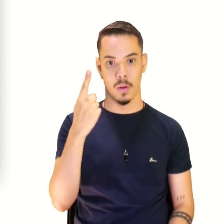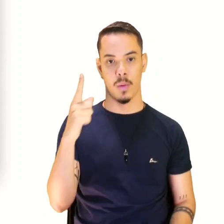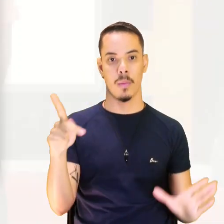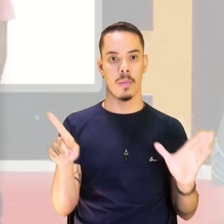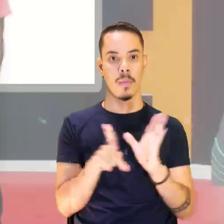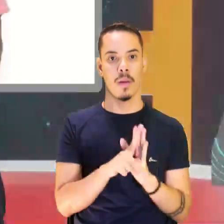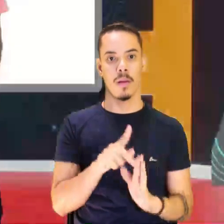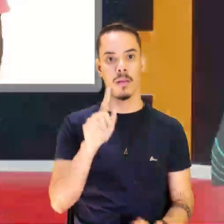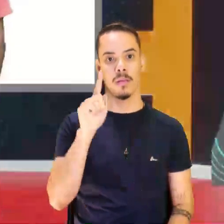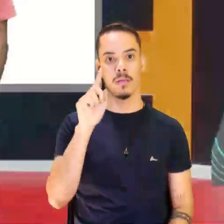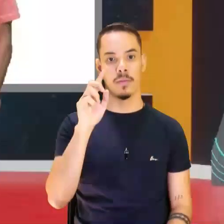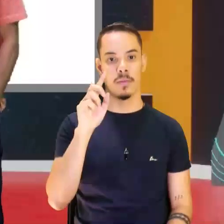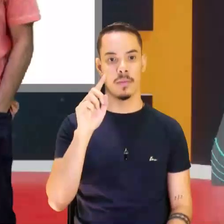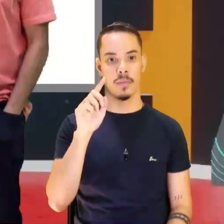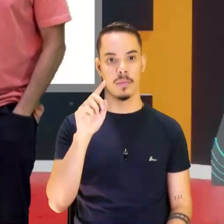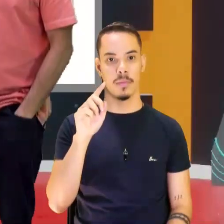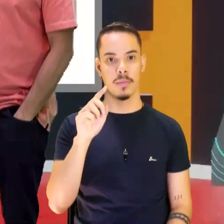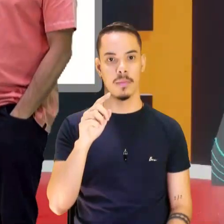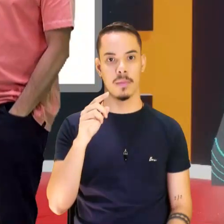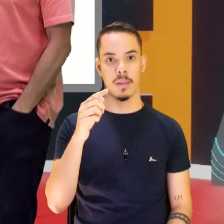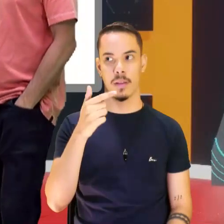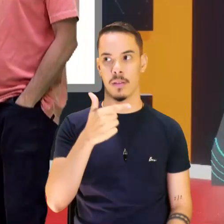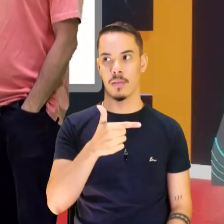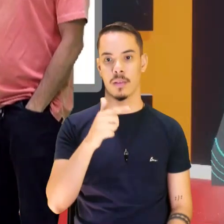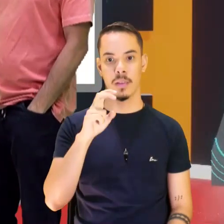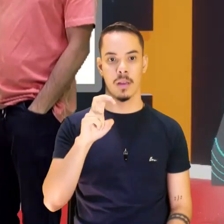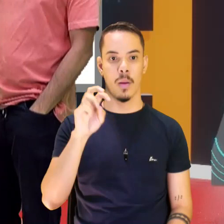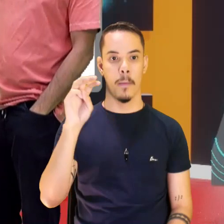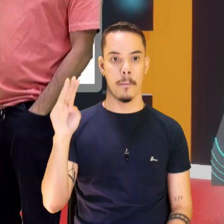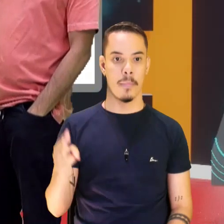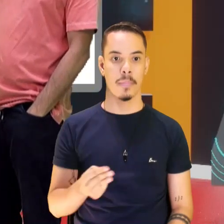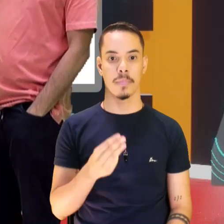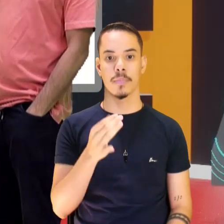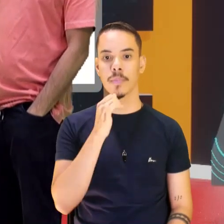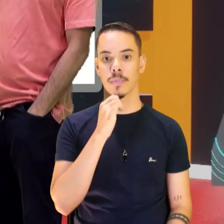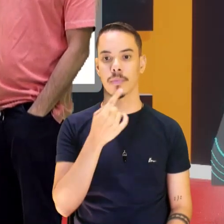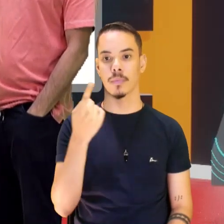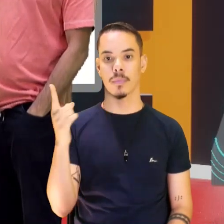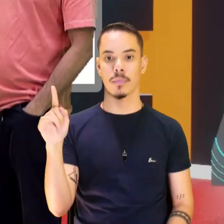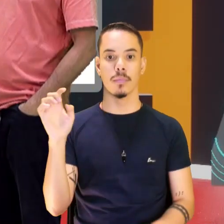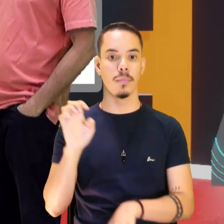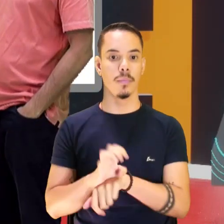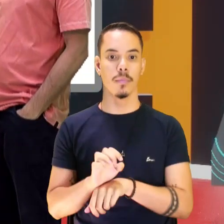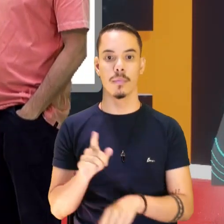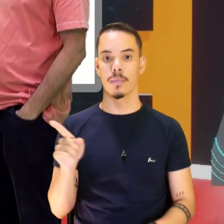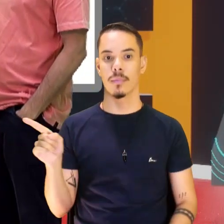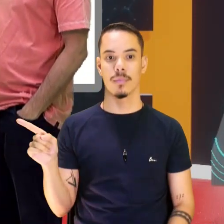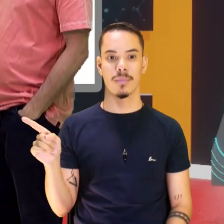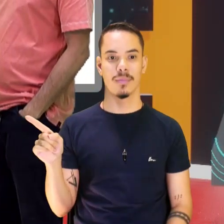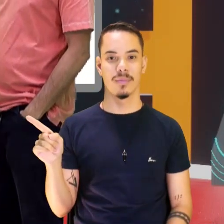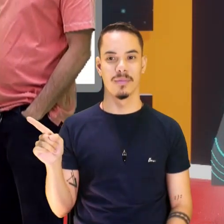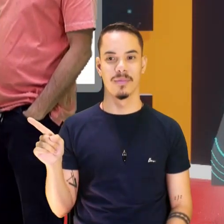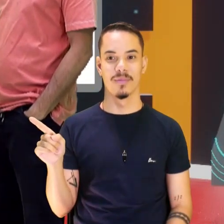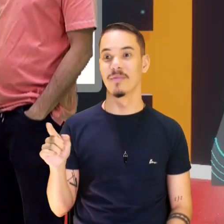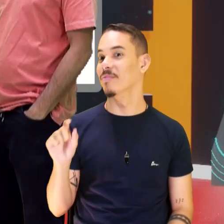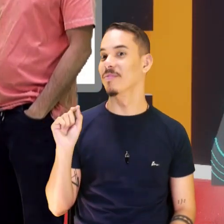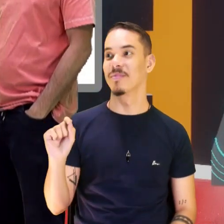25 milhões. Agora, se eu pegar uma representação aqui de um estado aqui, já... E que estado é esse aí? Que estado é esse